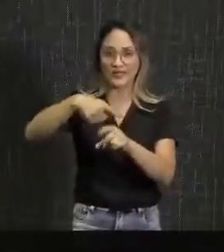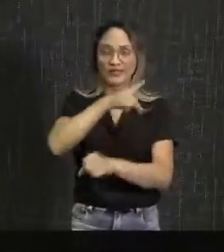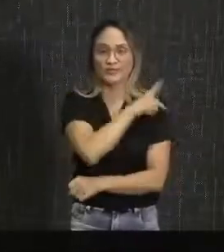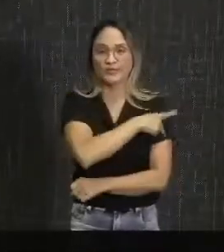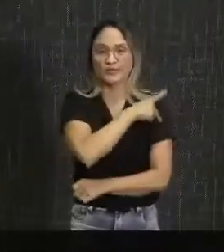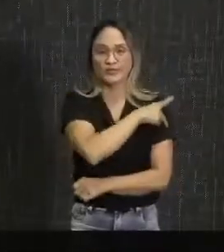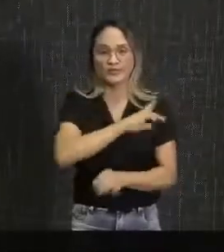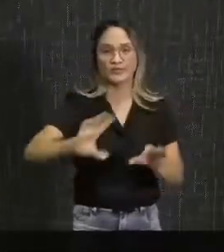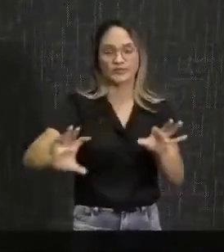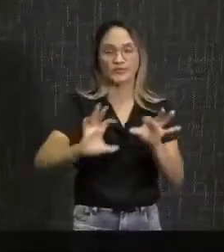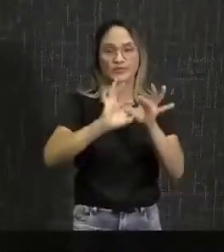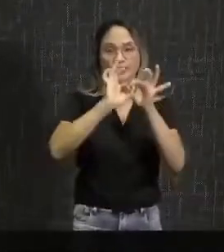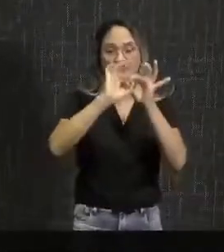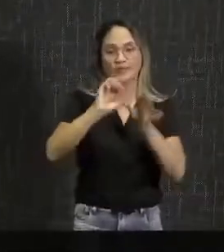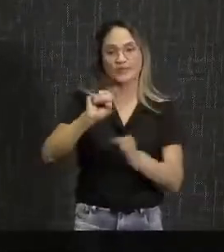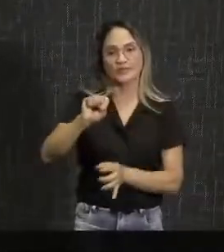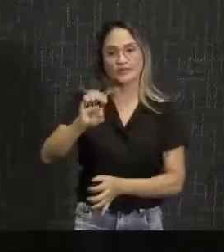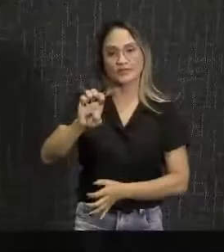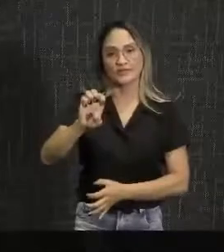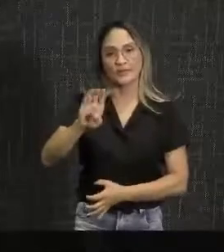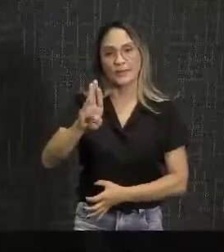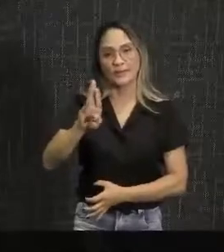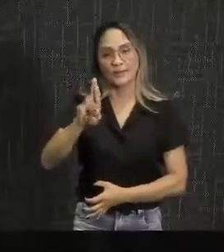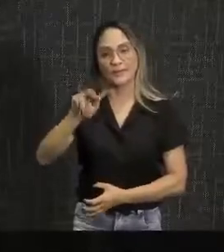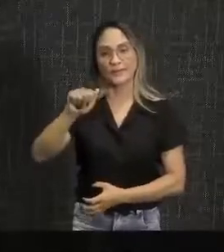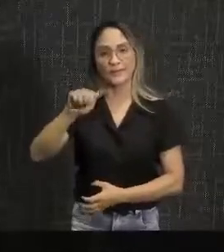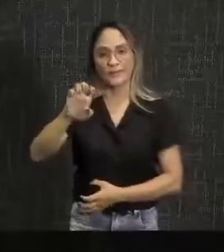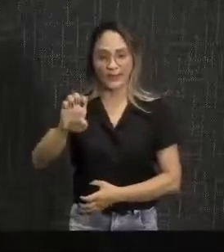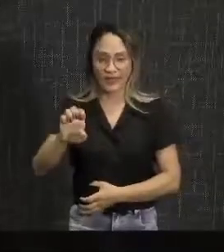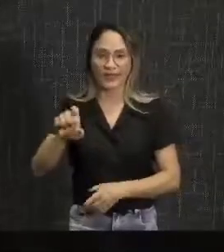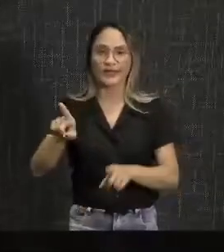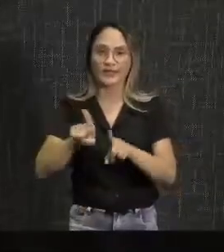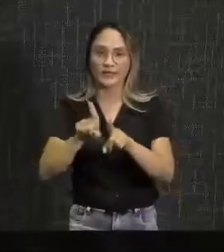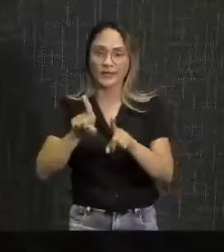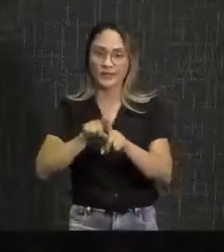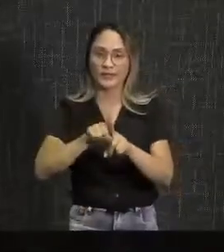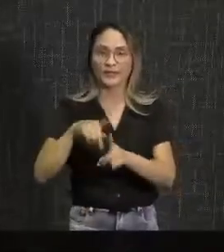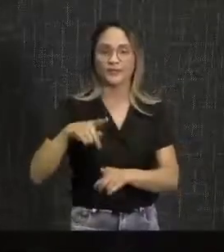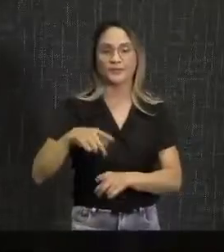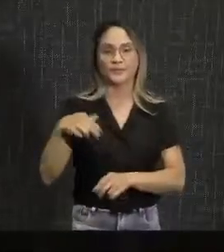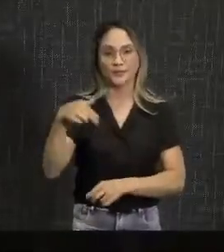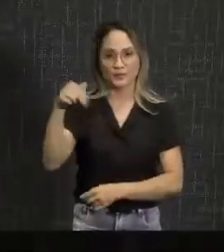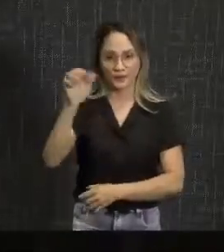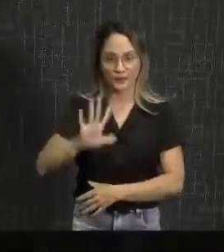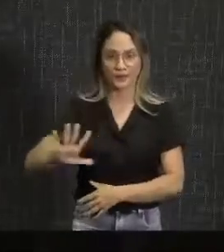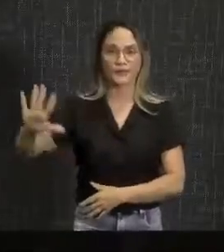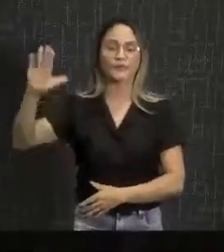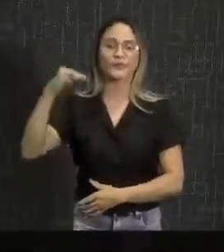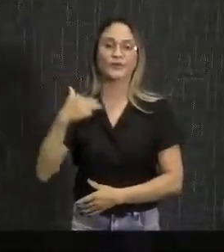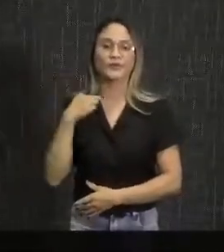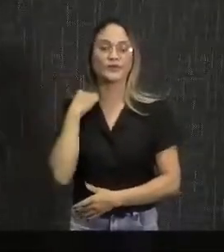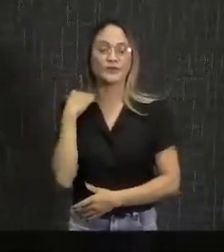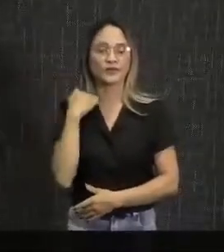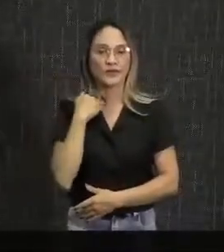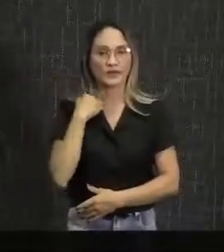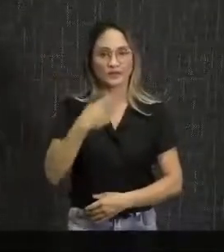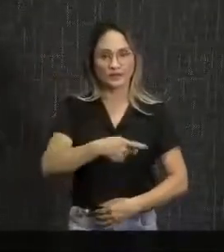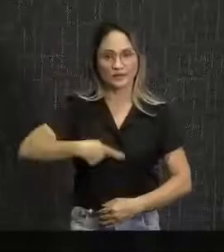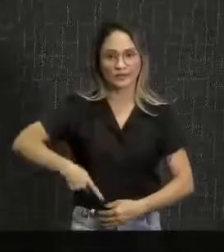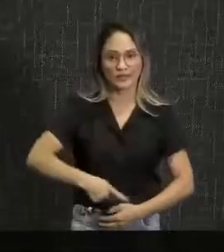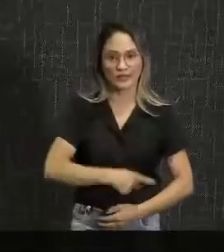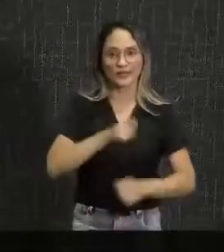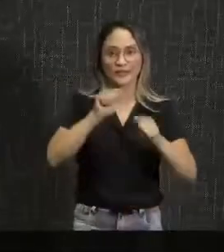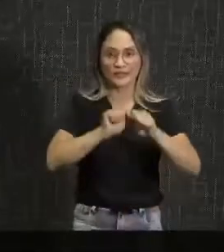com a parceria do SEBRAE e o patrocínio do Banco do Nordeste, do Armazém Paraíba, do Centro Universitário Santo Agostinho,